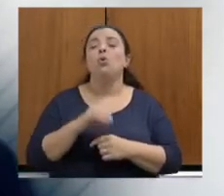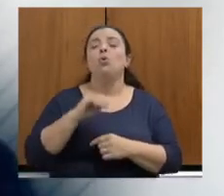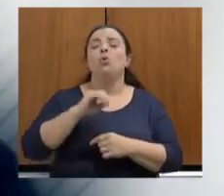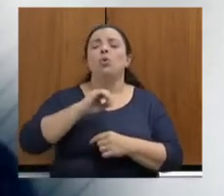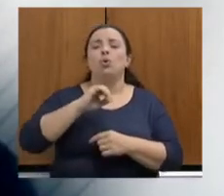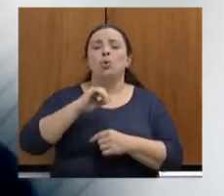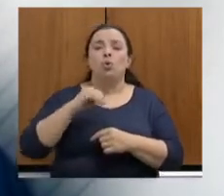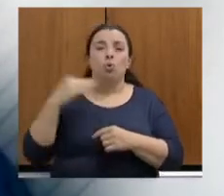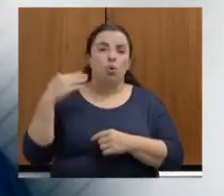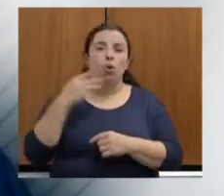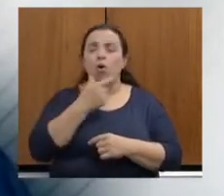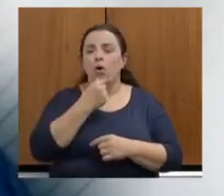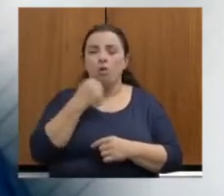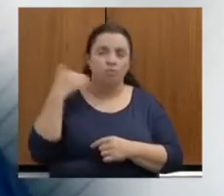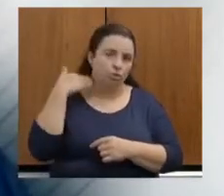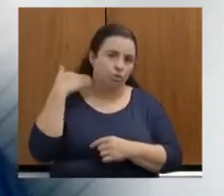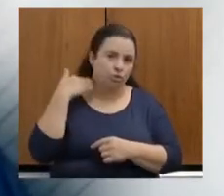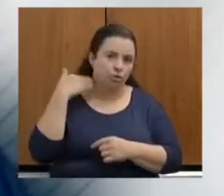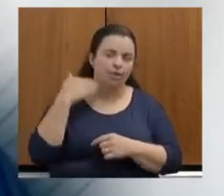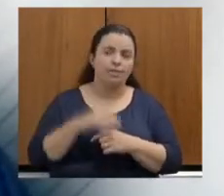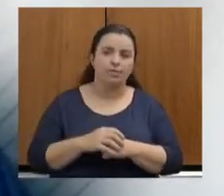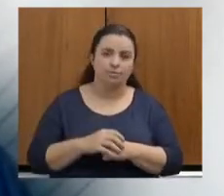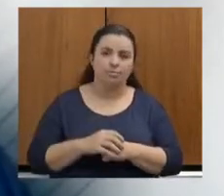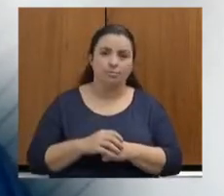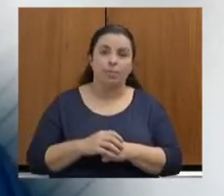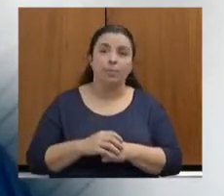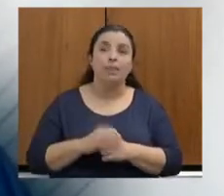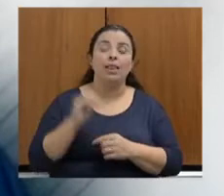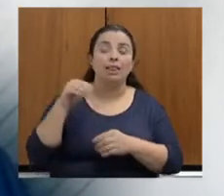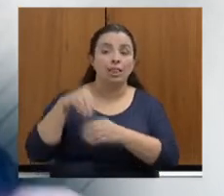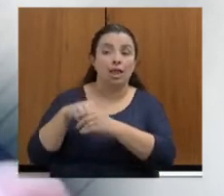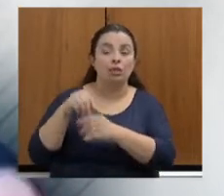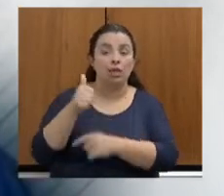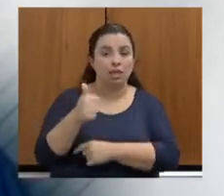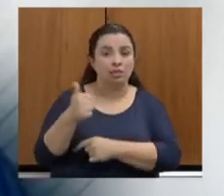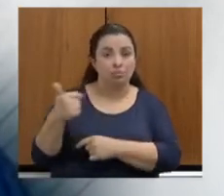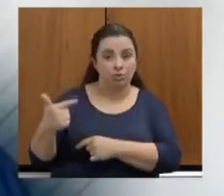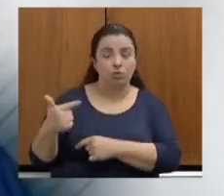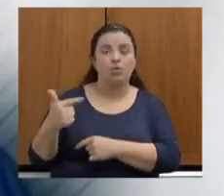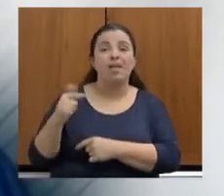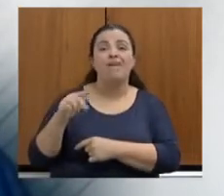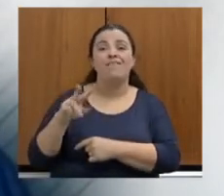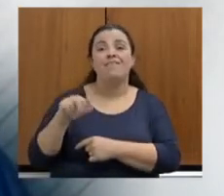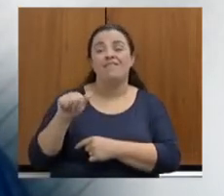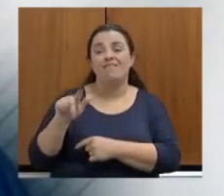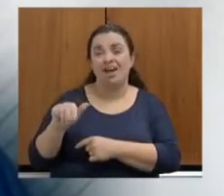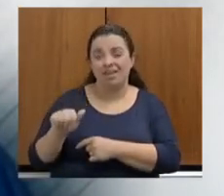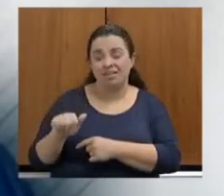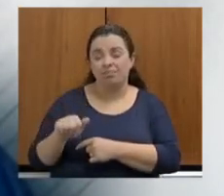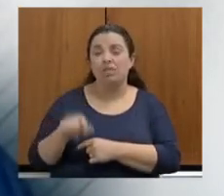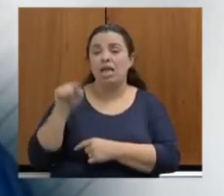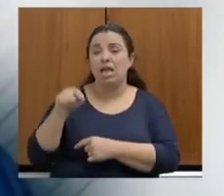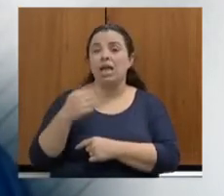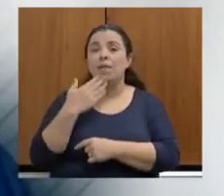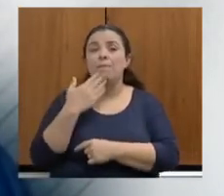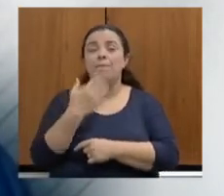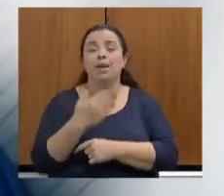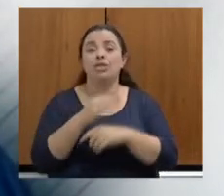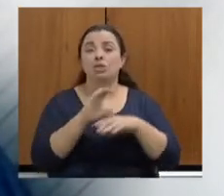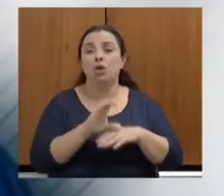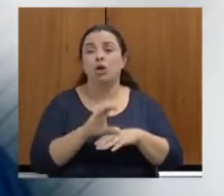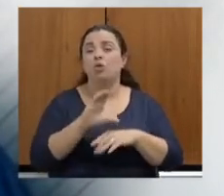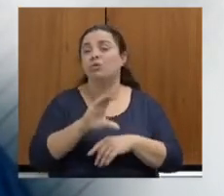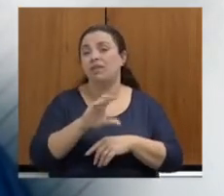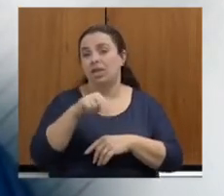que à época do Dr Mário ele pede ao Conselho Nacional de Justiça que faça a